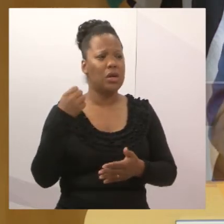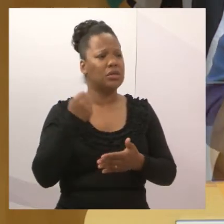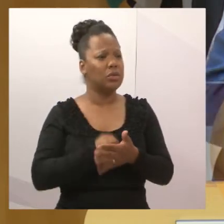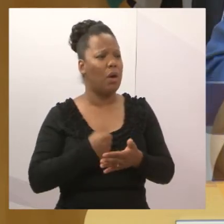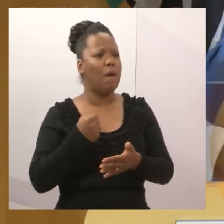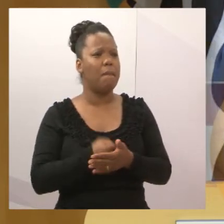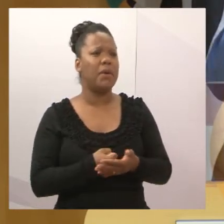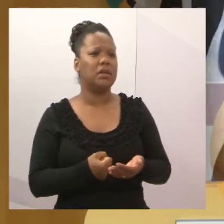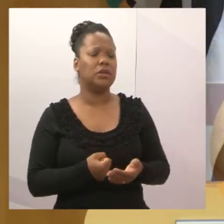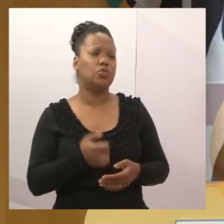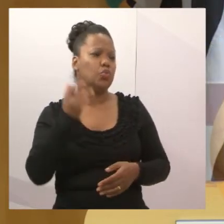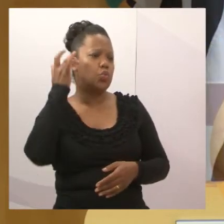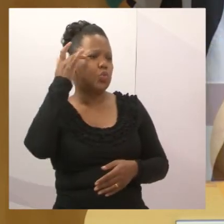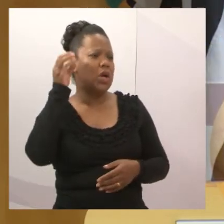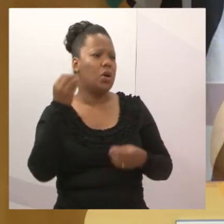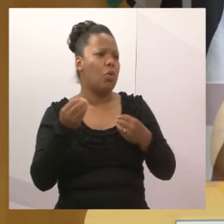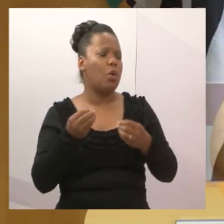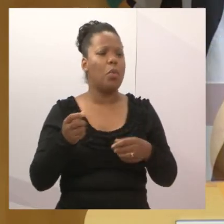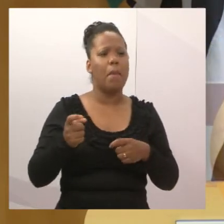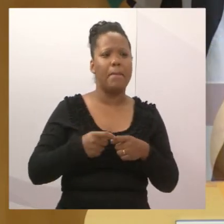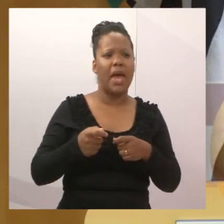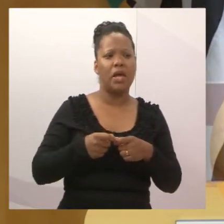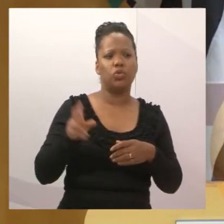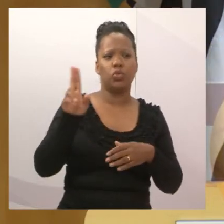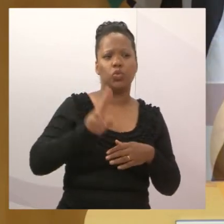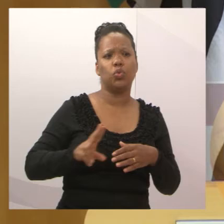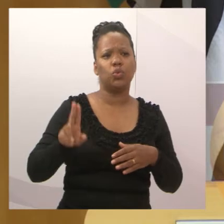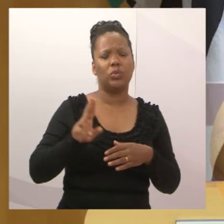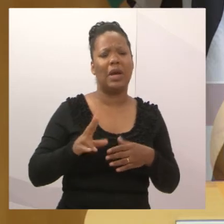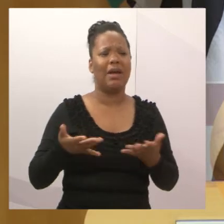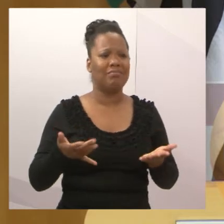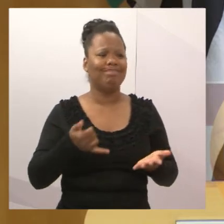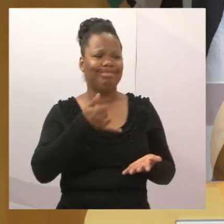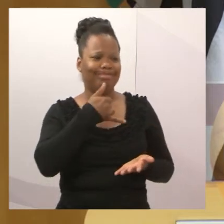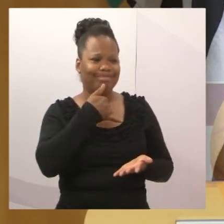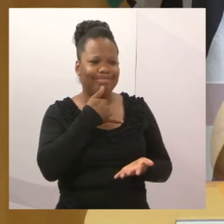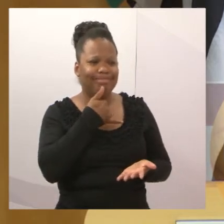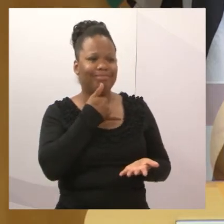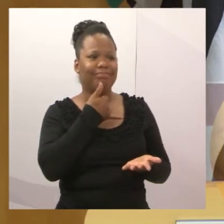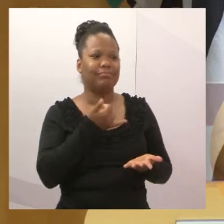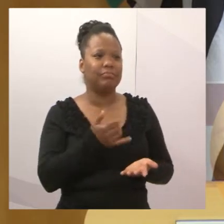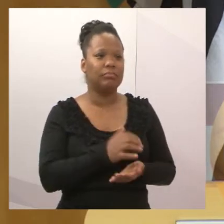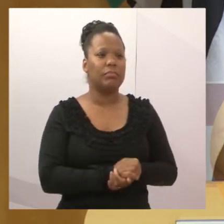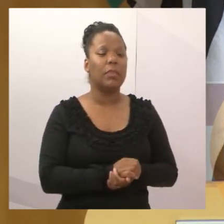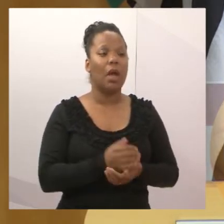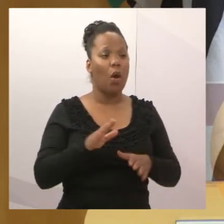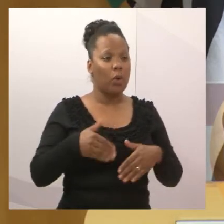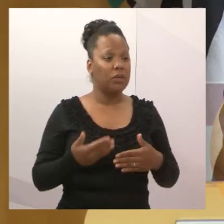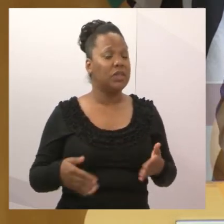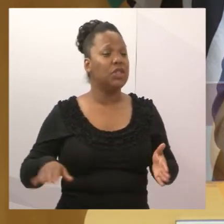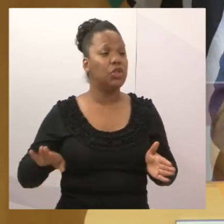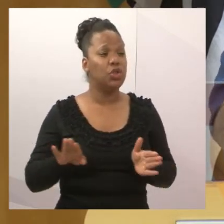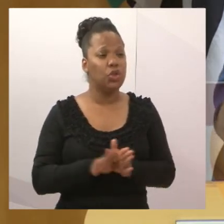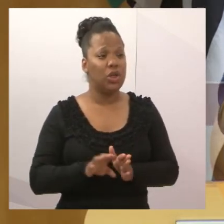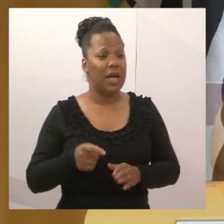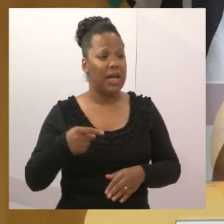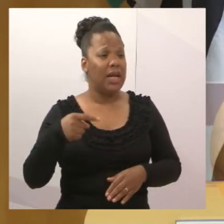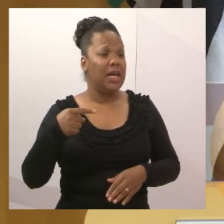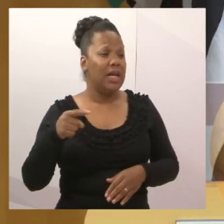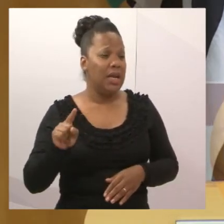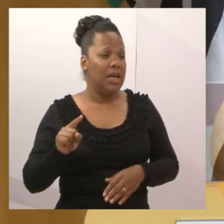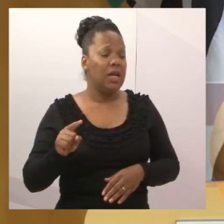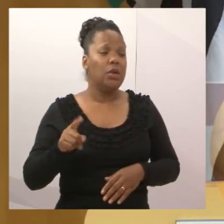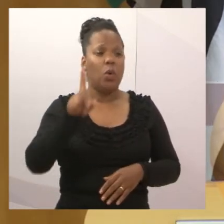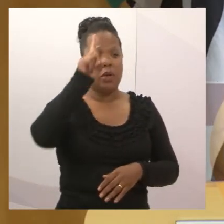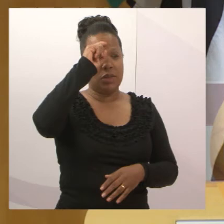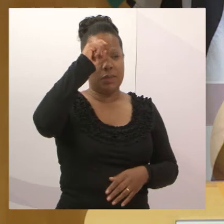Né? Eu não sei qual o procedimento que o médico aqui usou, mas é terrível. É terrível porque quando você chega na situação de ir até um